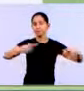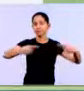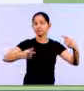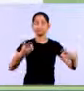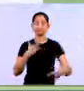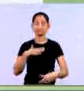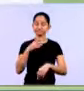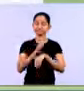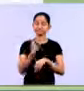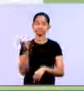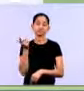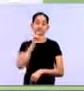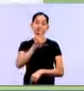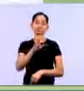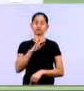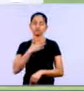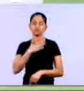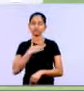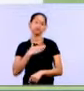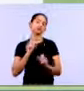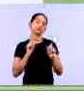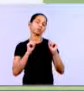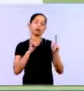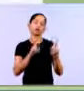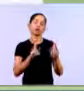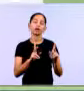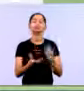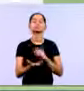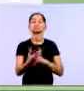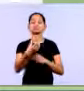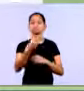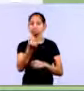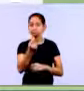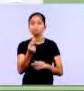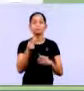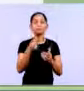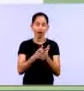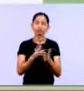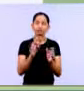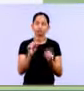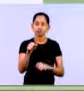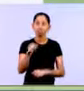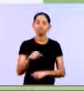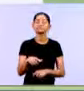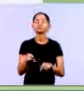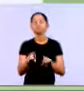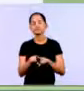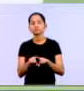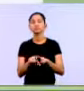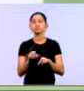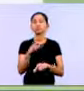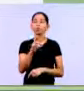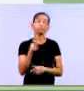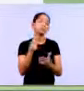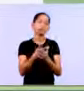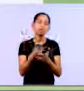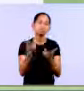venceu essa discussão. Então, converte-se o depósito em pagamento. A dação em pagamento,